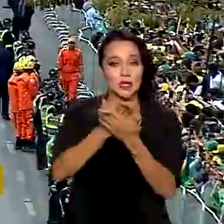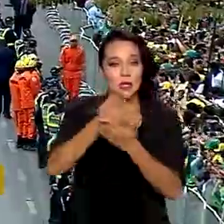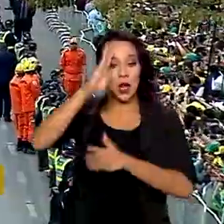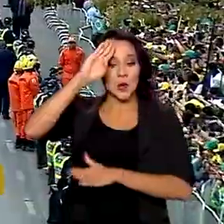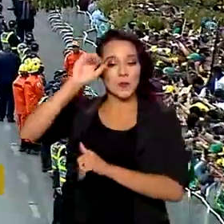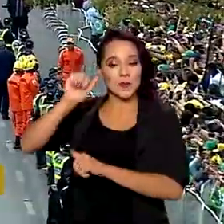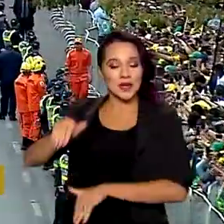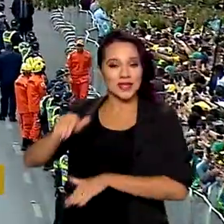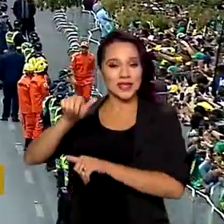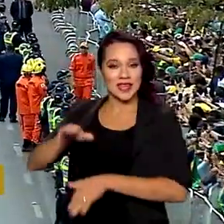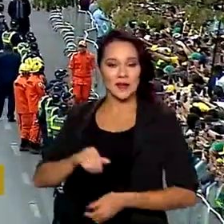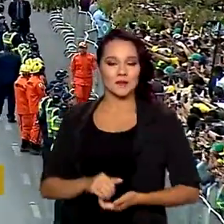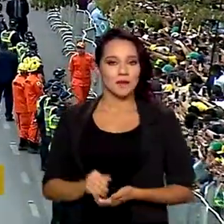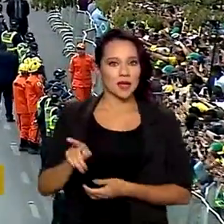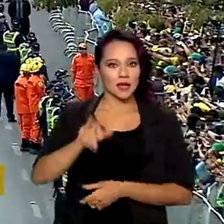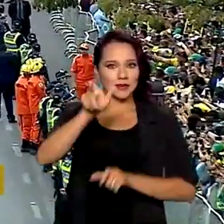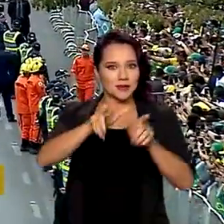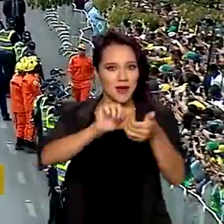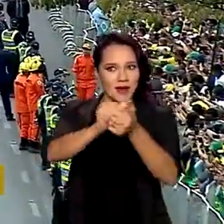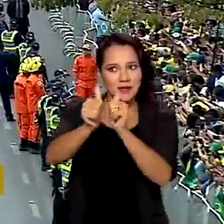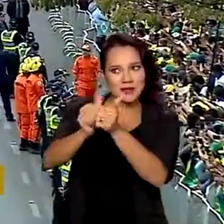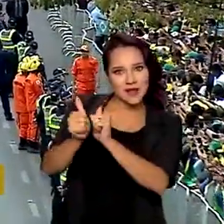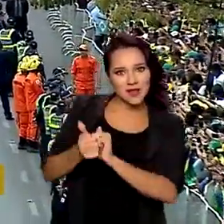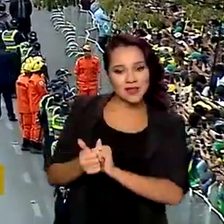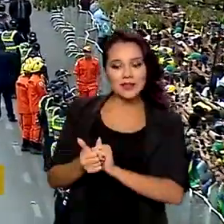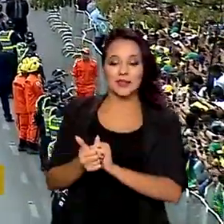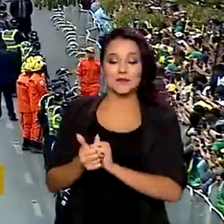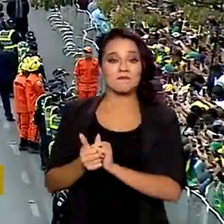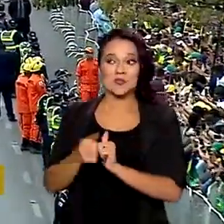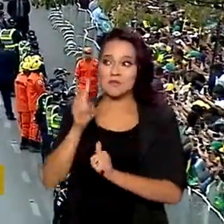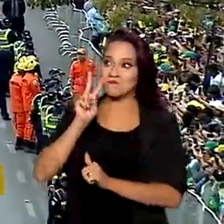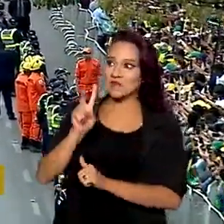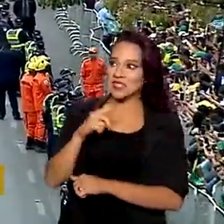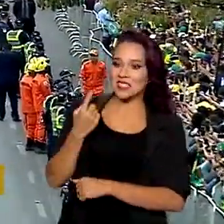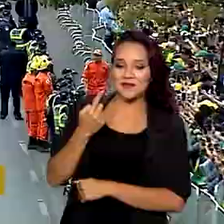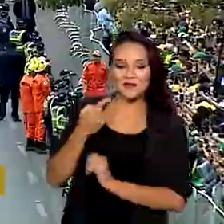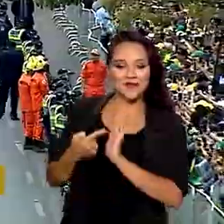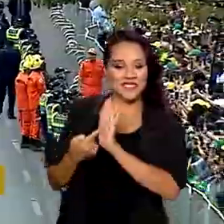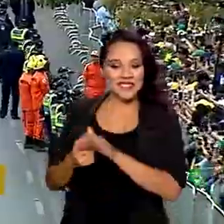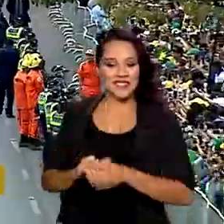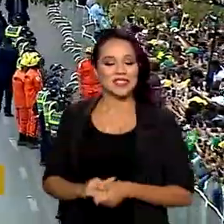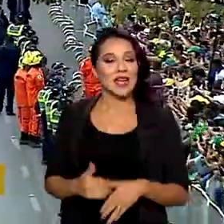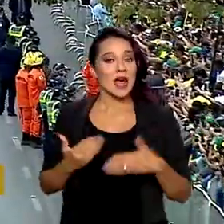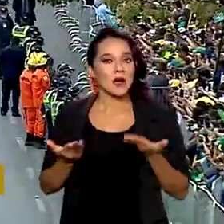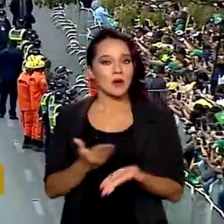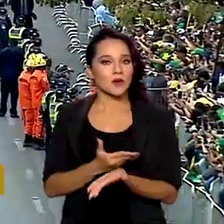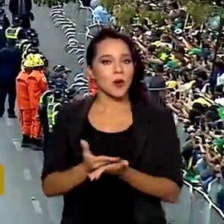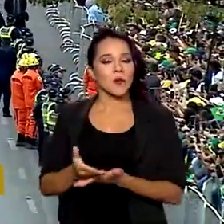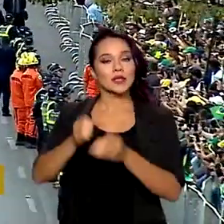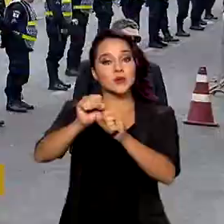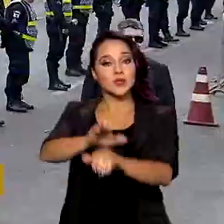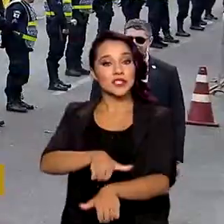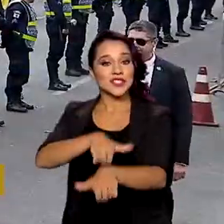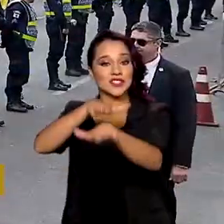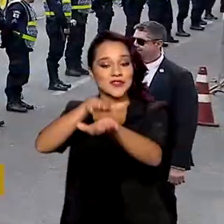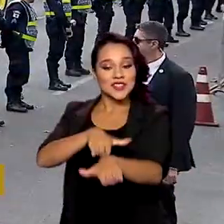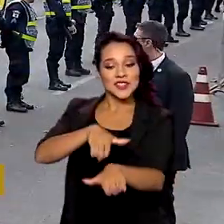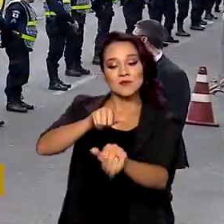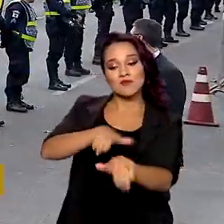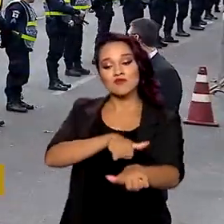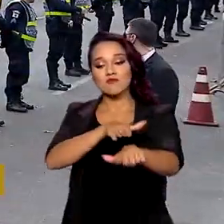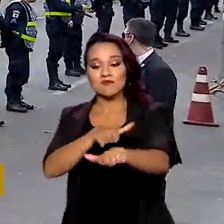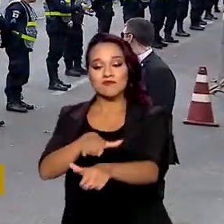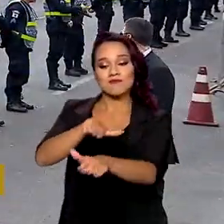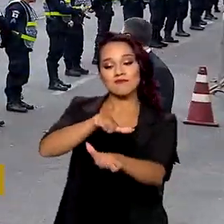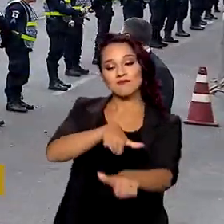e esses atletas, como o senhor bem observou aqui para a gente. E agora sim a gente dá início ao desfile, como a gente